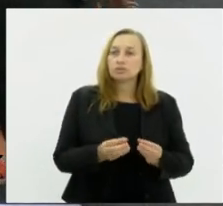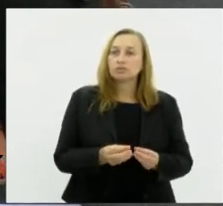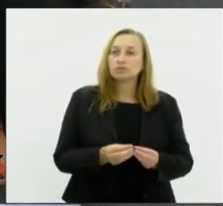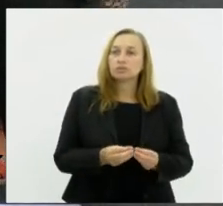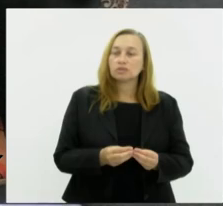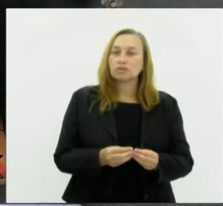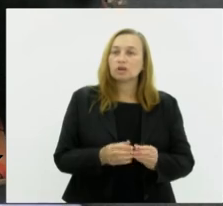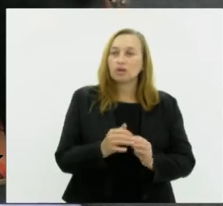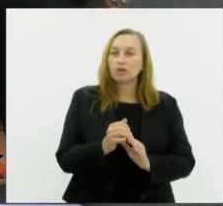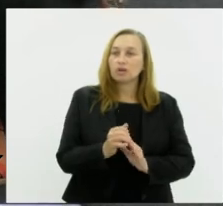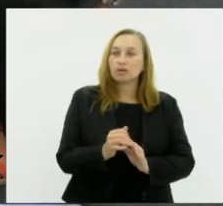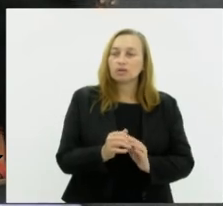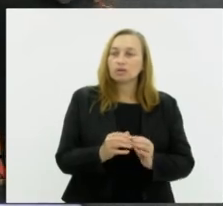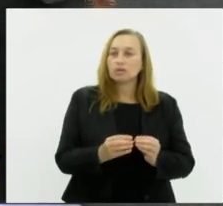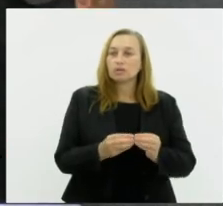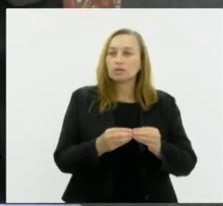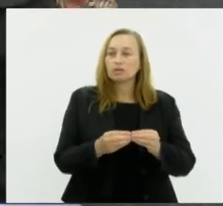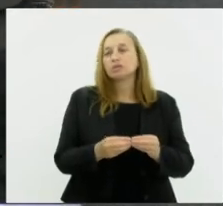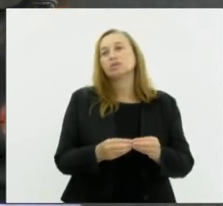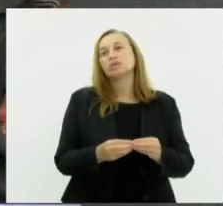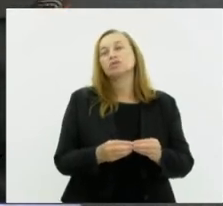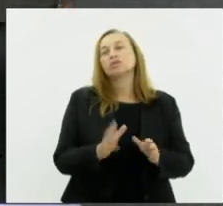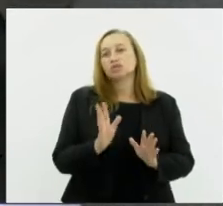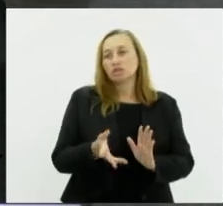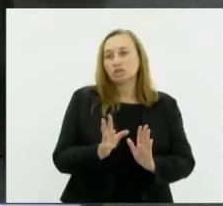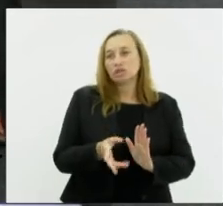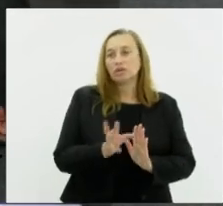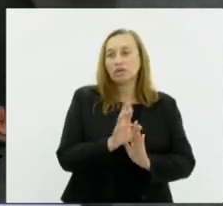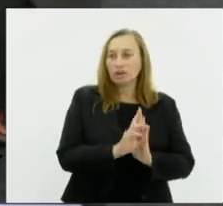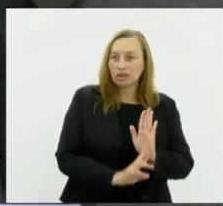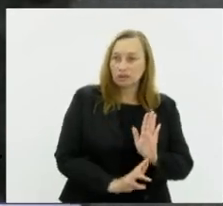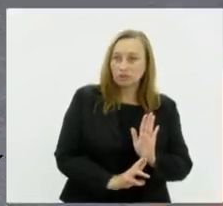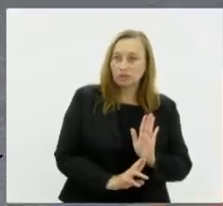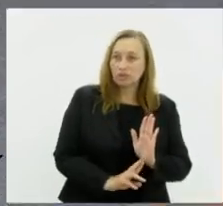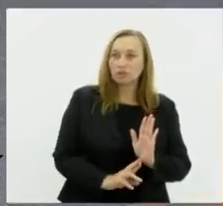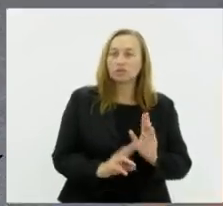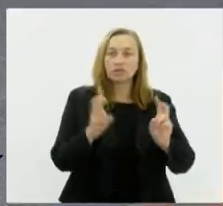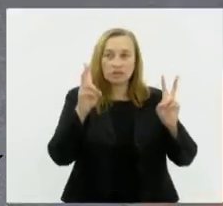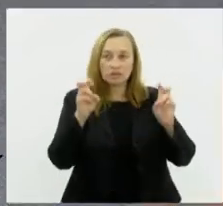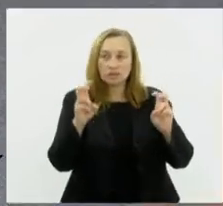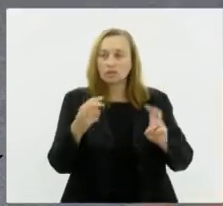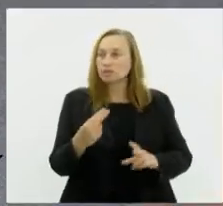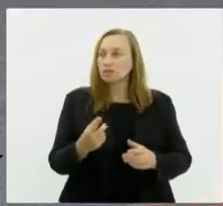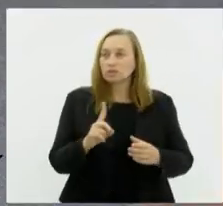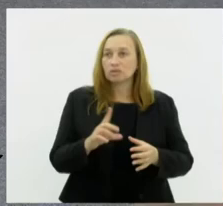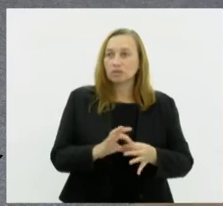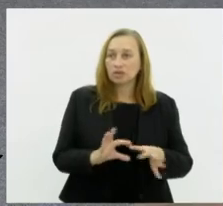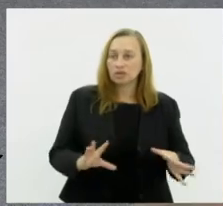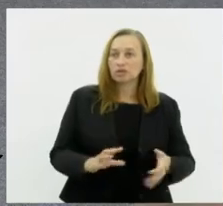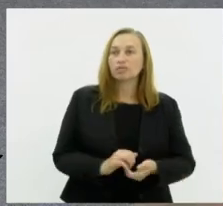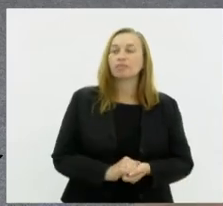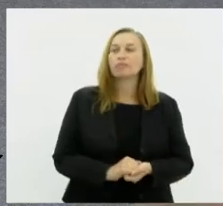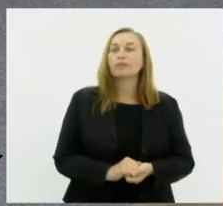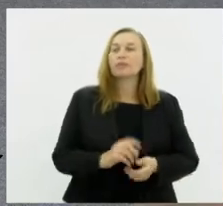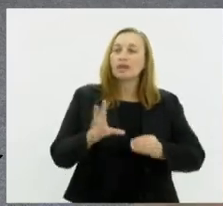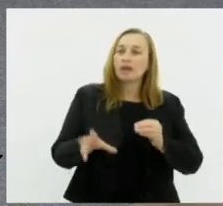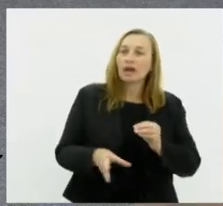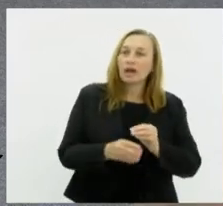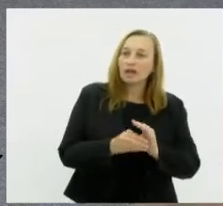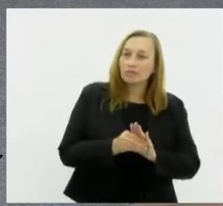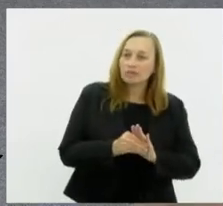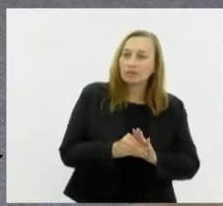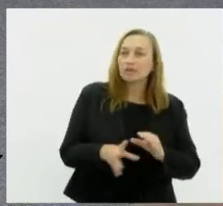TCU, emitido na semana passada sobre esse tema, não permite condicionamento. A emenda